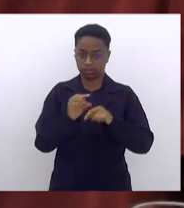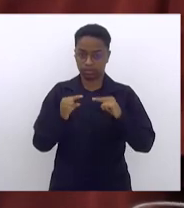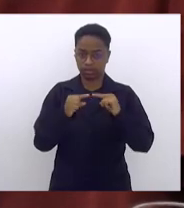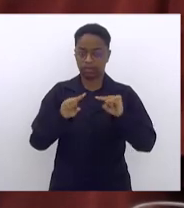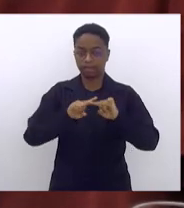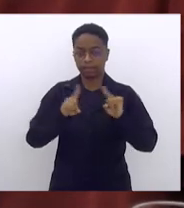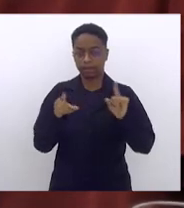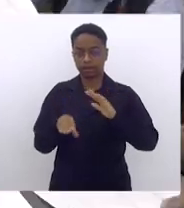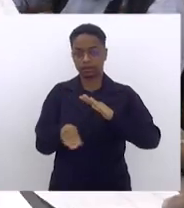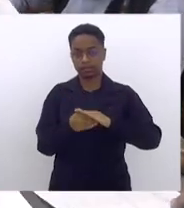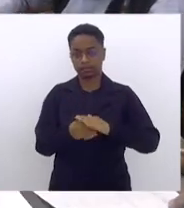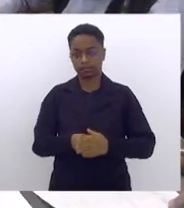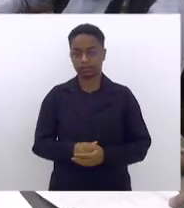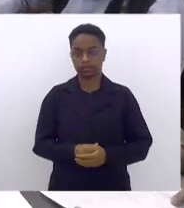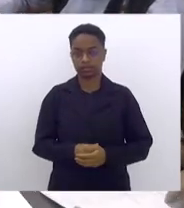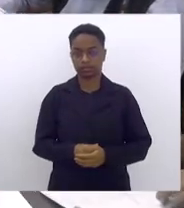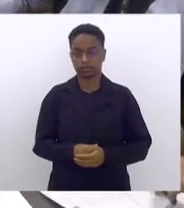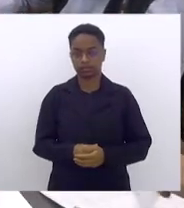É.